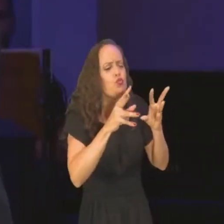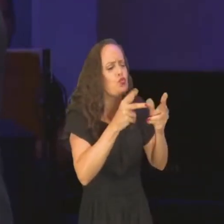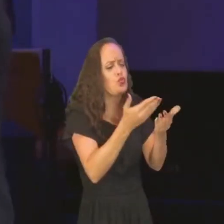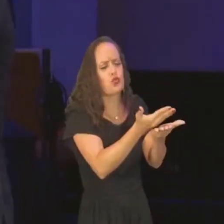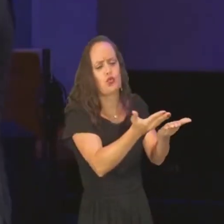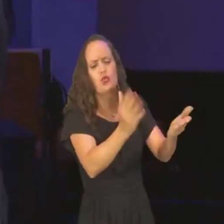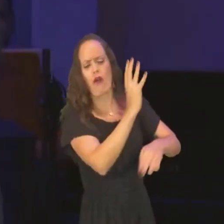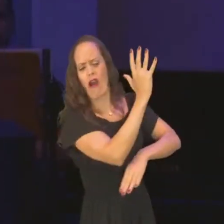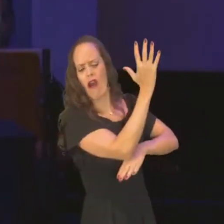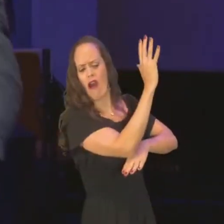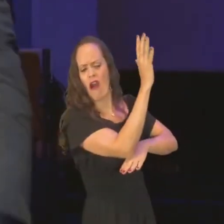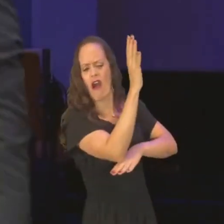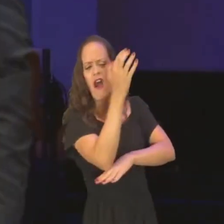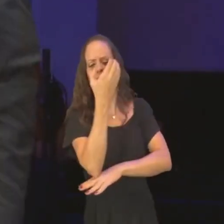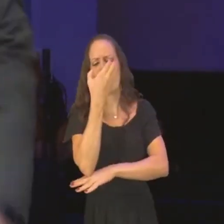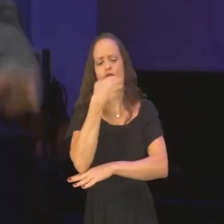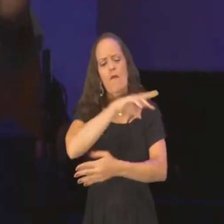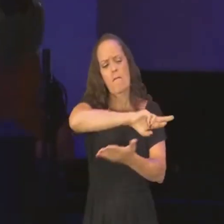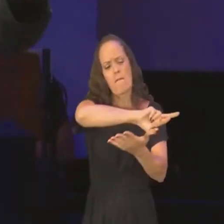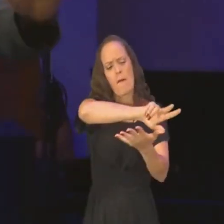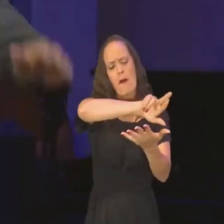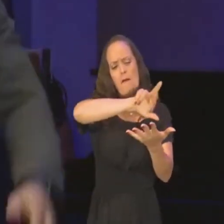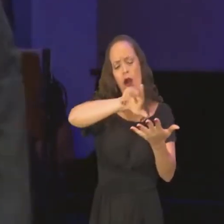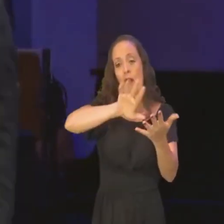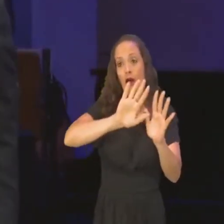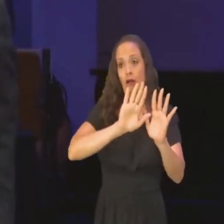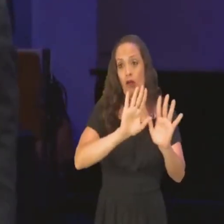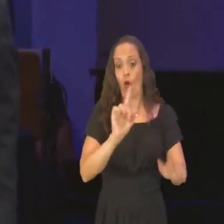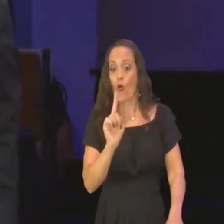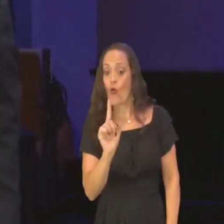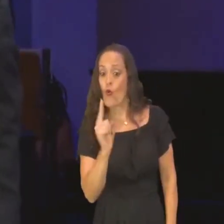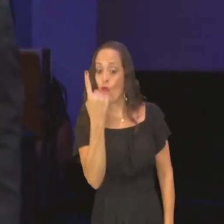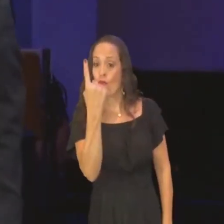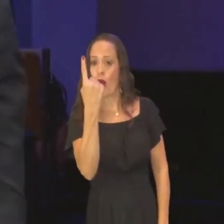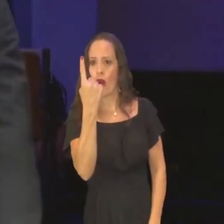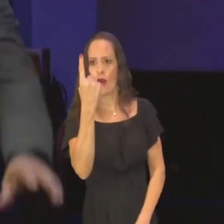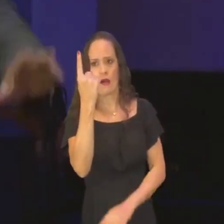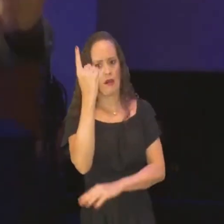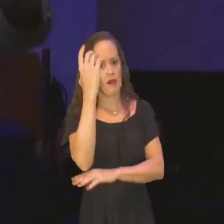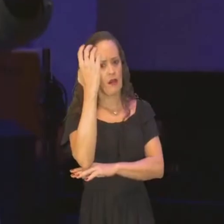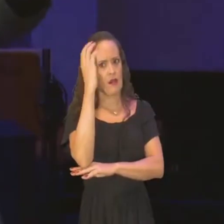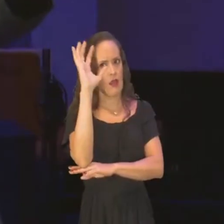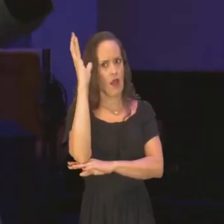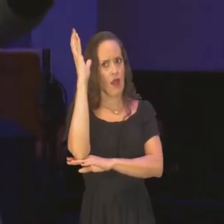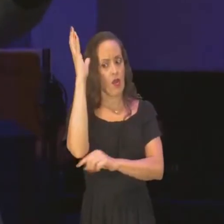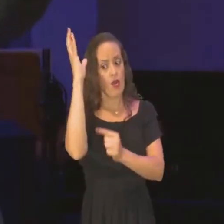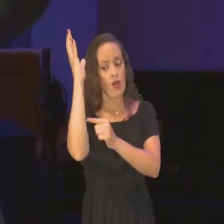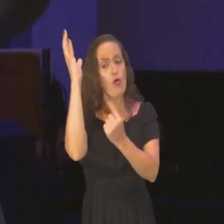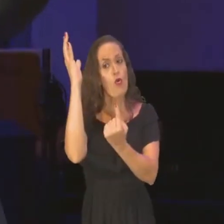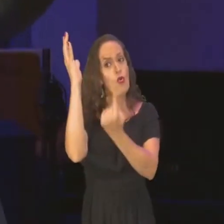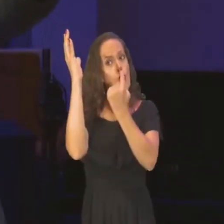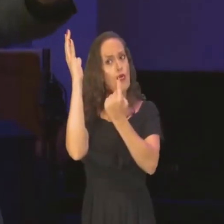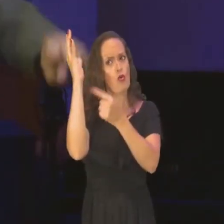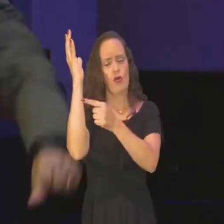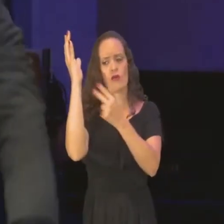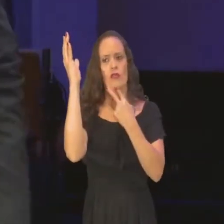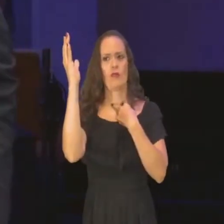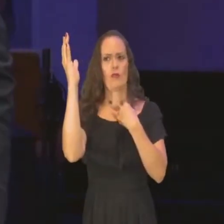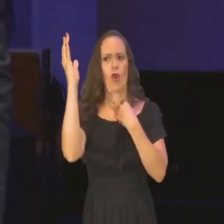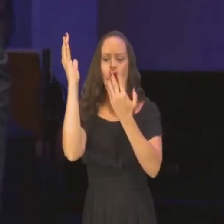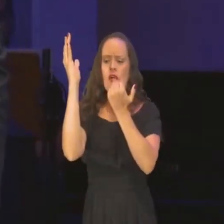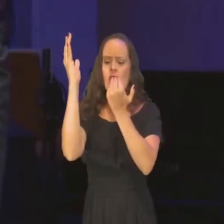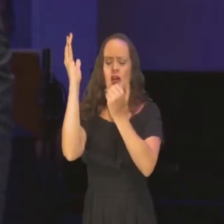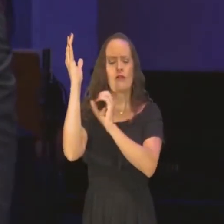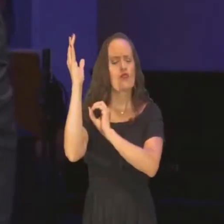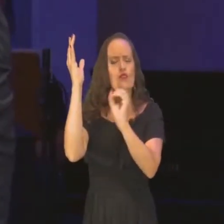todas as árvores, os frutos, mas há uma árvore que vocês não devem se aproximar, há uma árvore que vocês não devem comer daquele